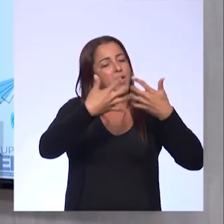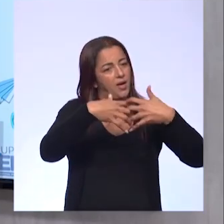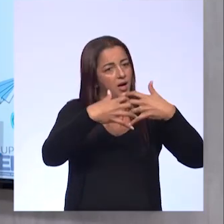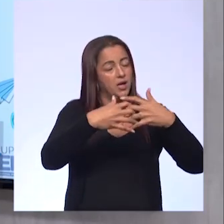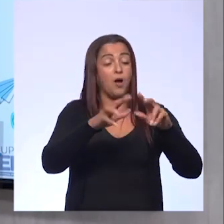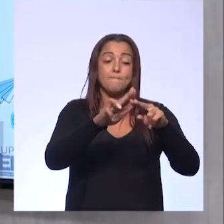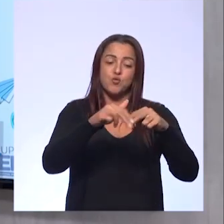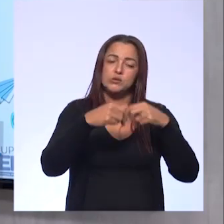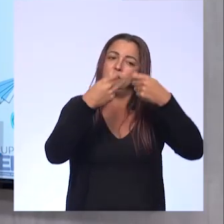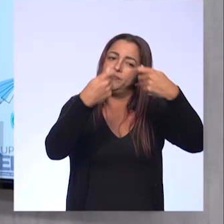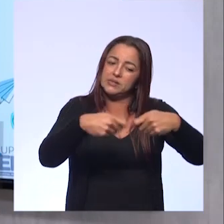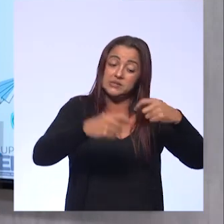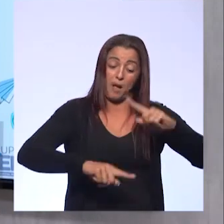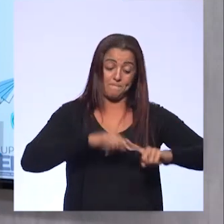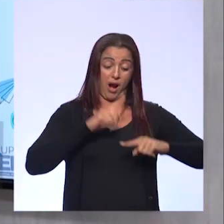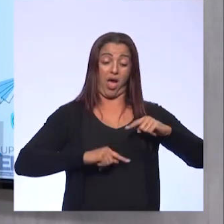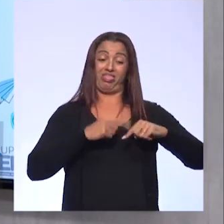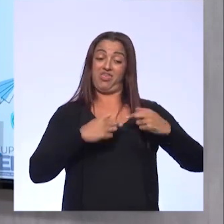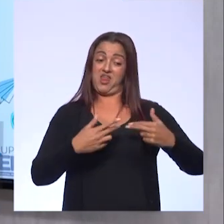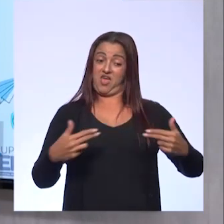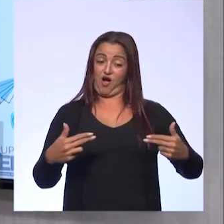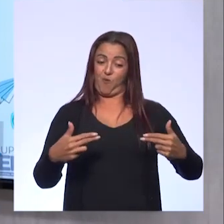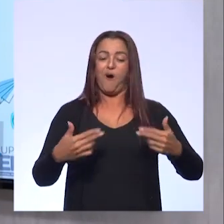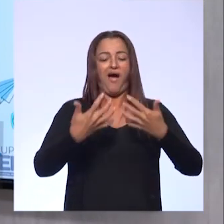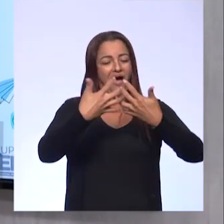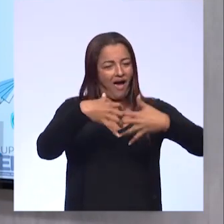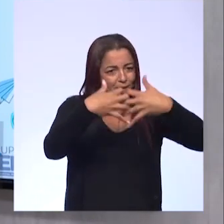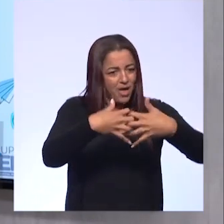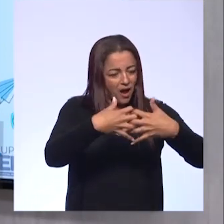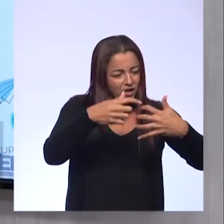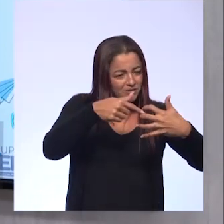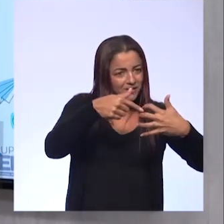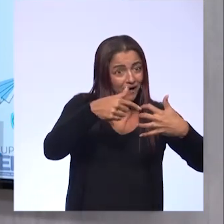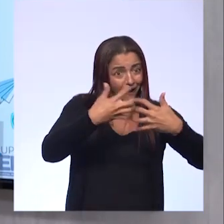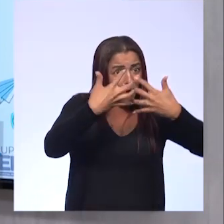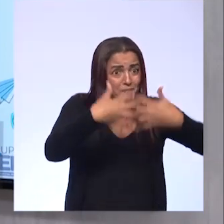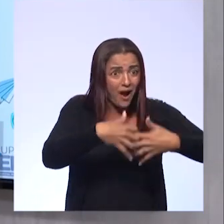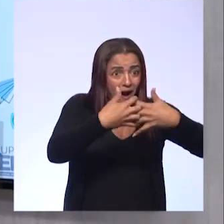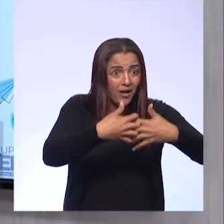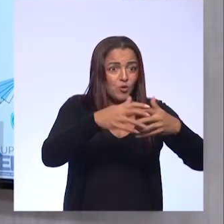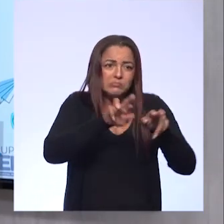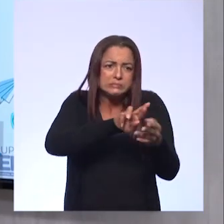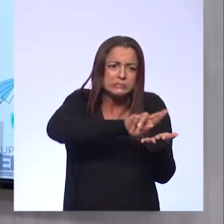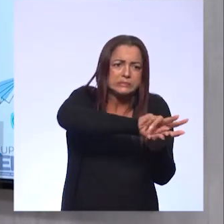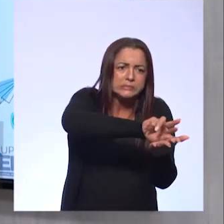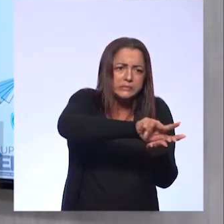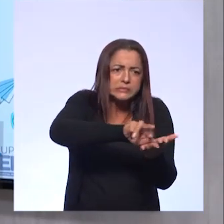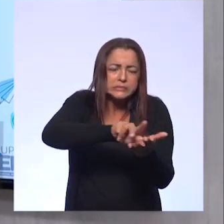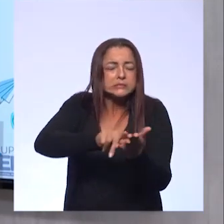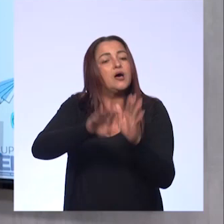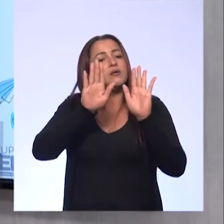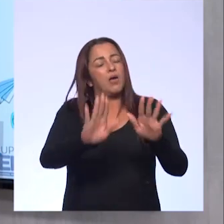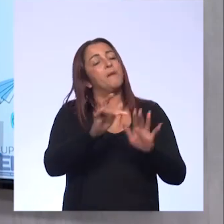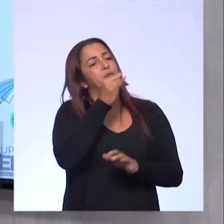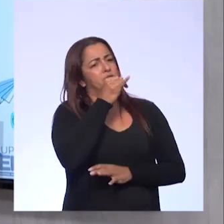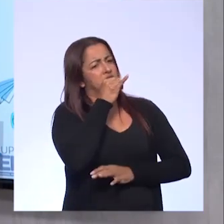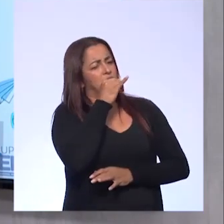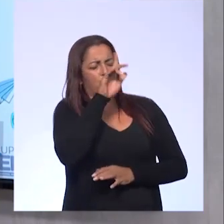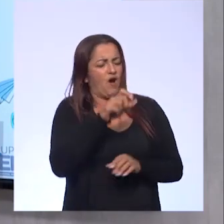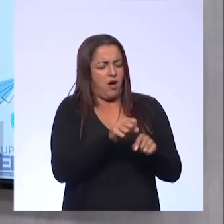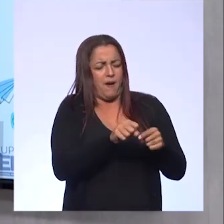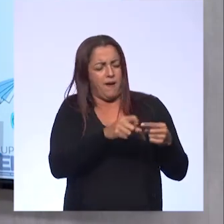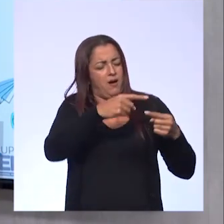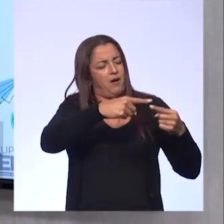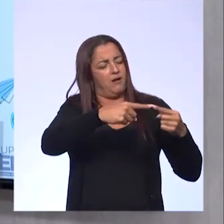de e-mail material de meio mecânico para se propagar tem uma onda mecânica por exemplo ela não vai se